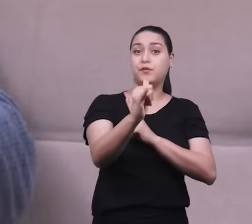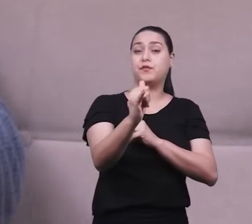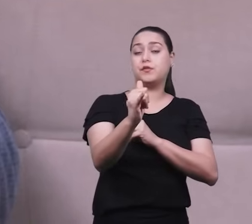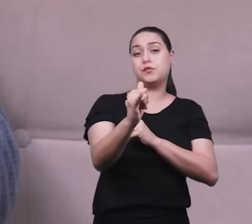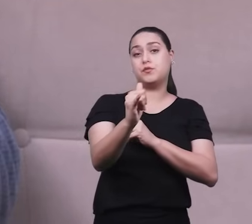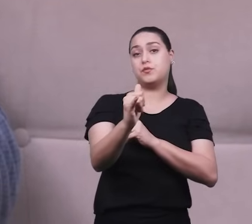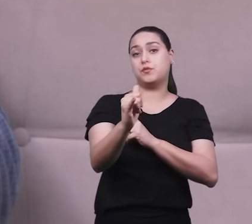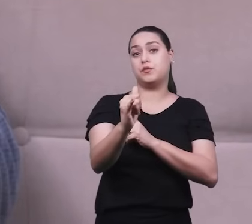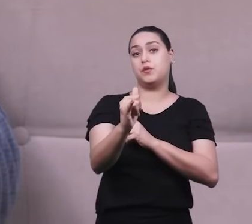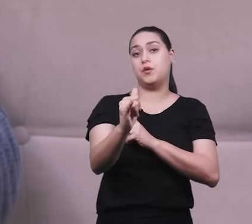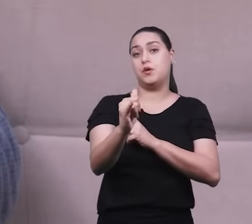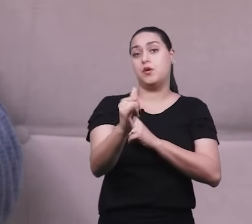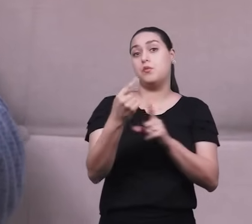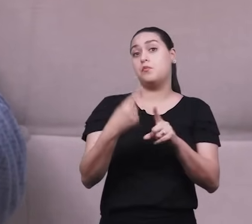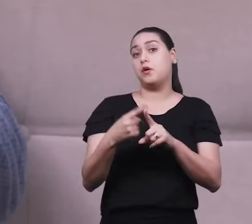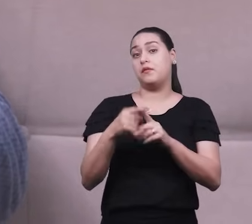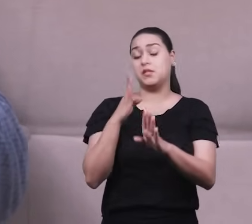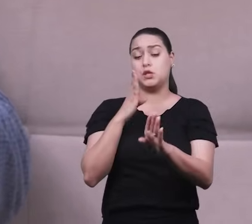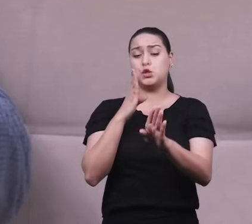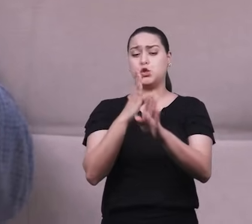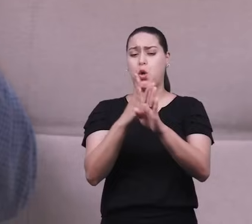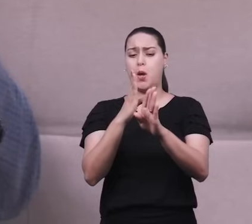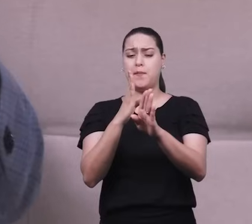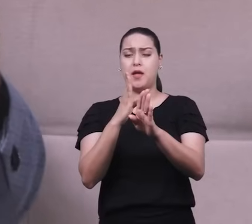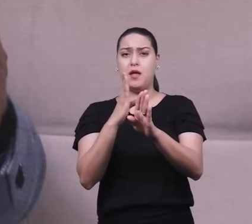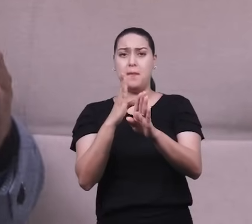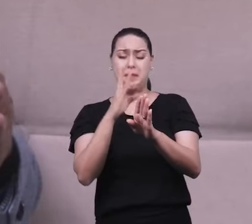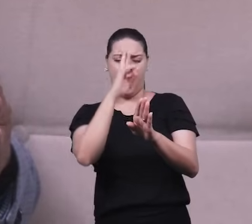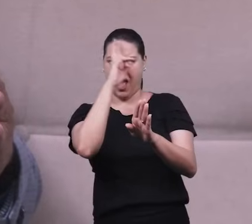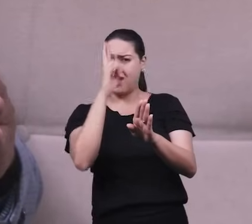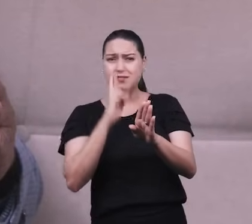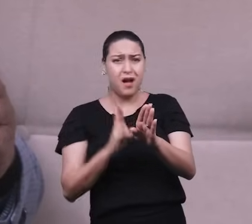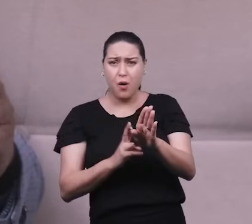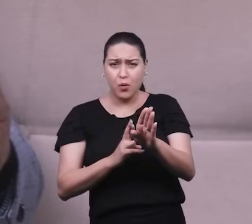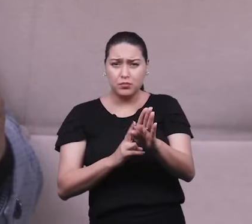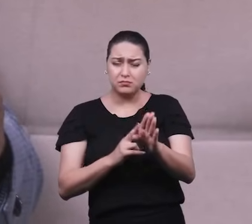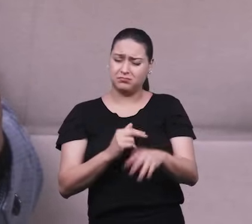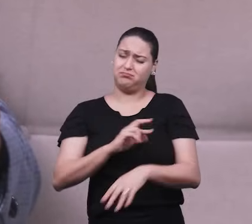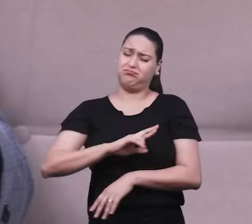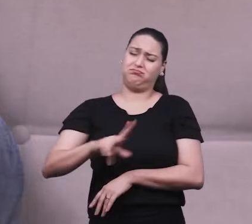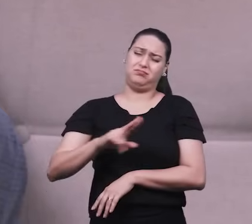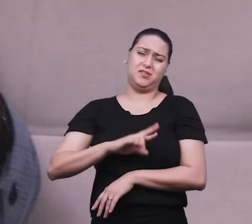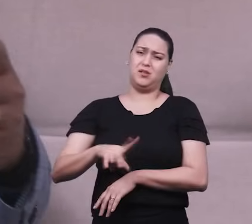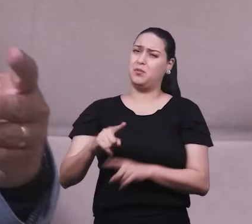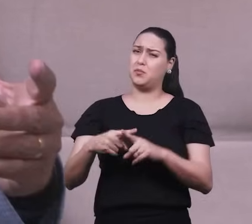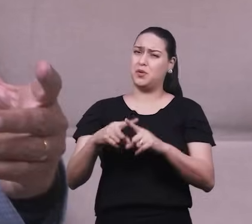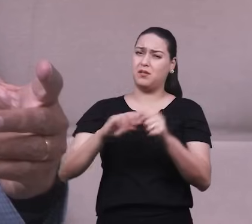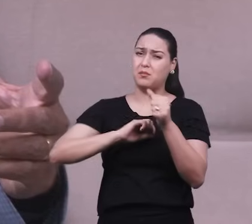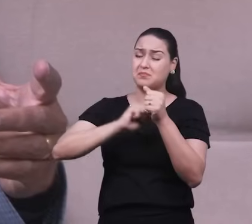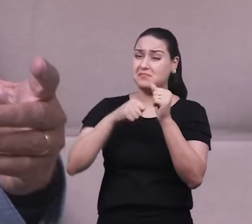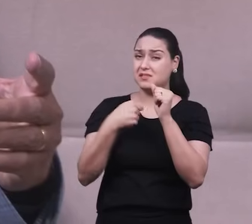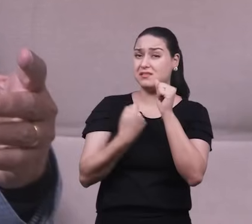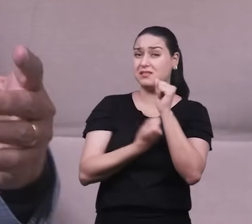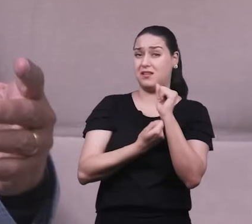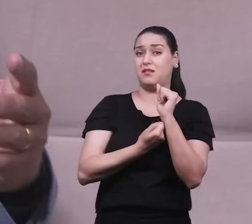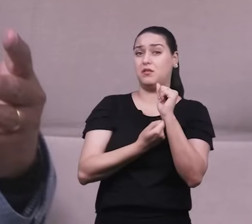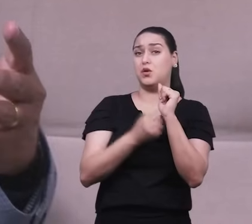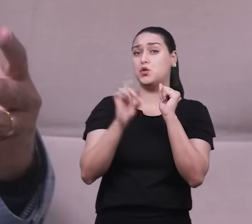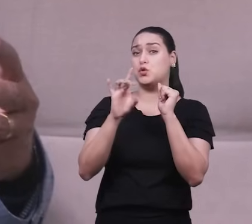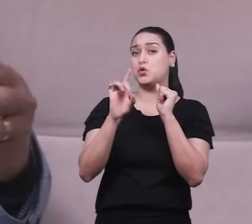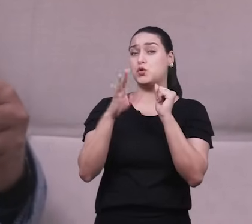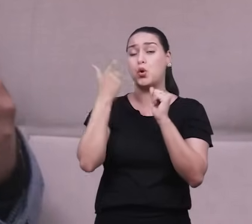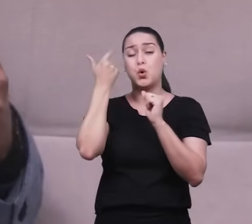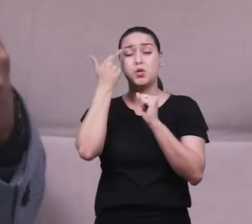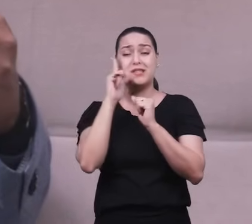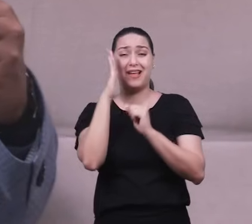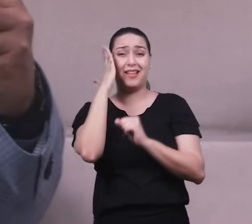que é profético, você não descobre pela interpretação, pela razão. Que é um mistério. Amém. Você só